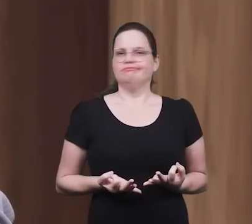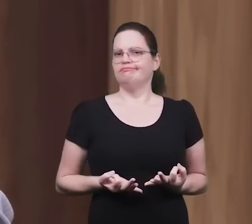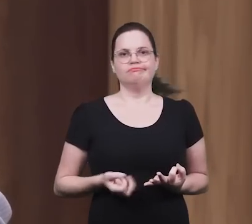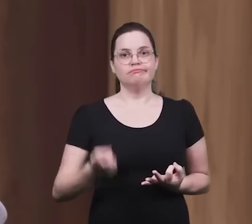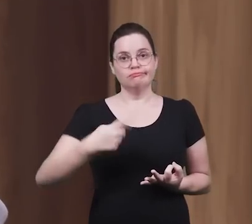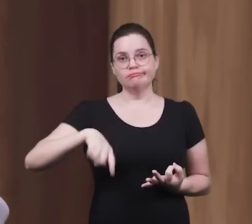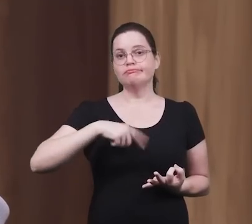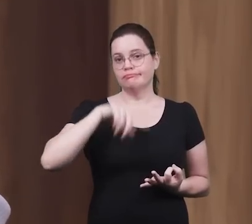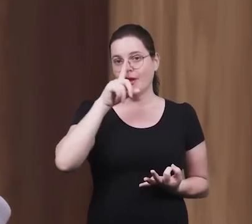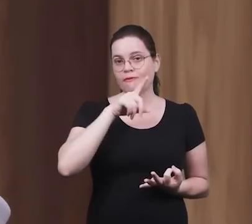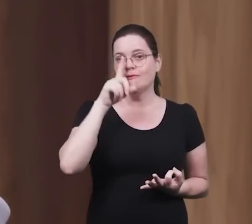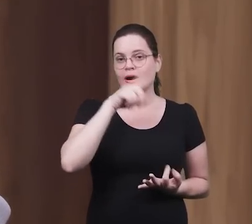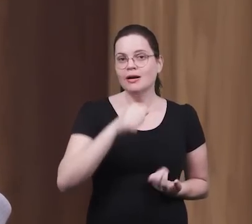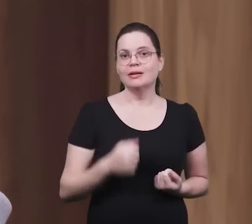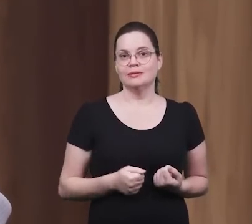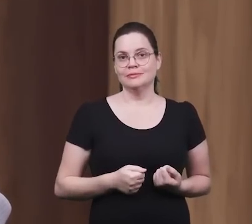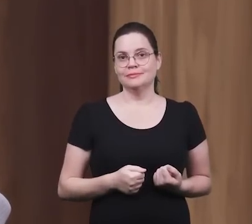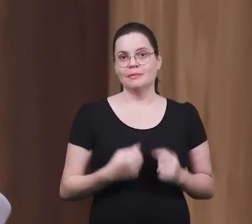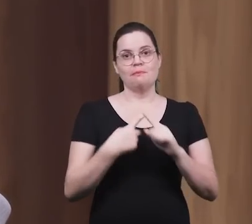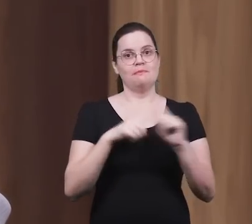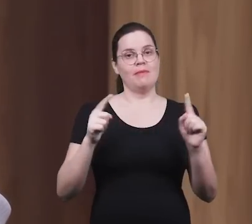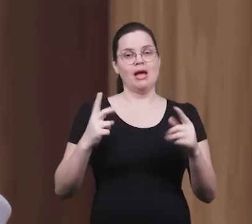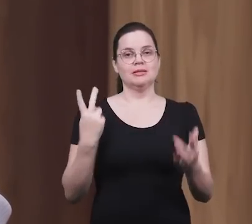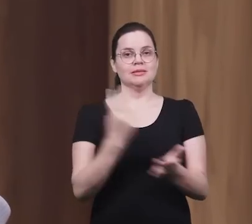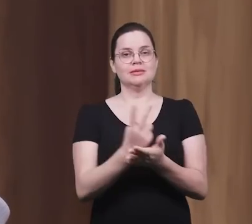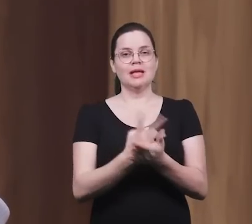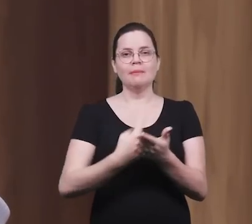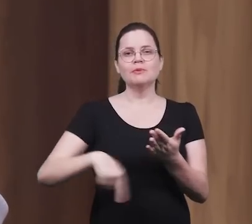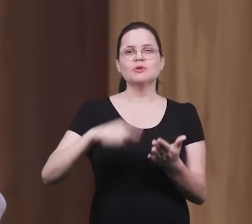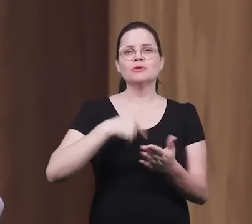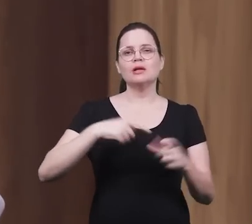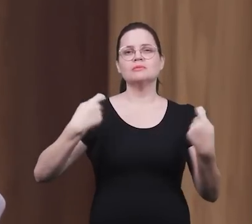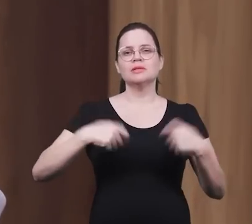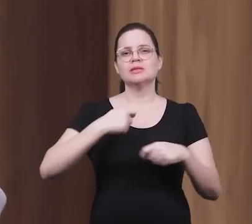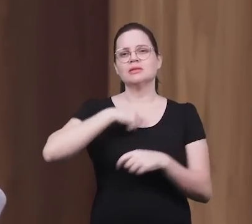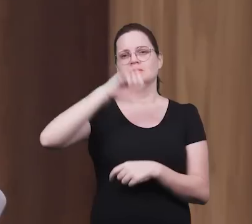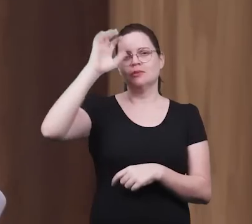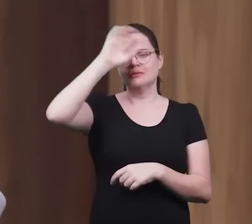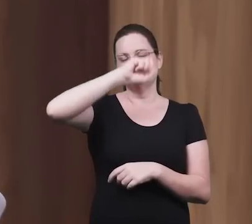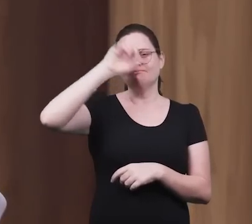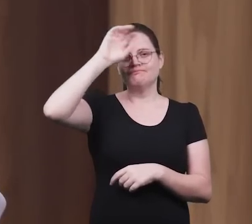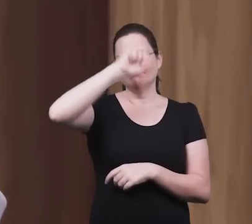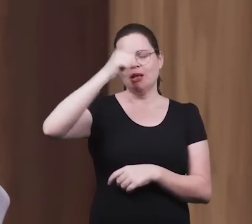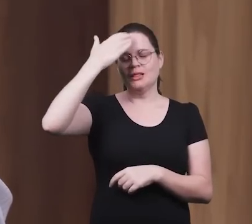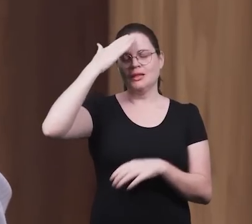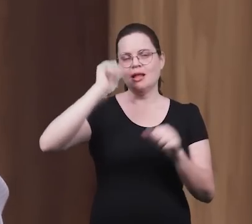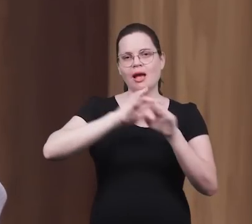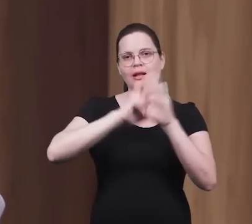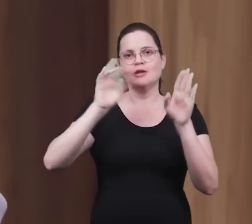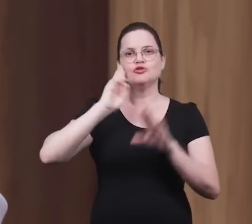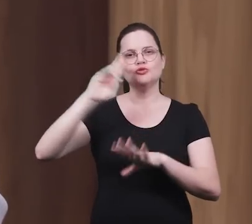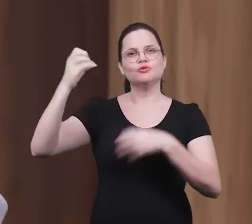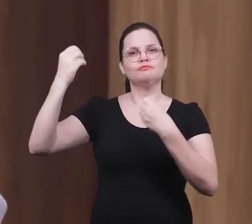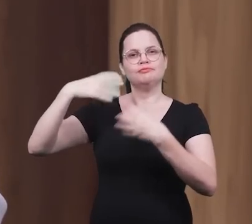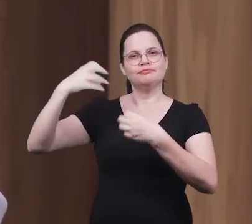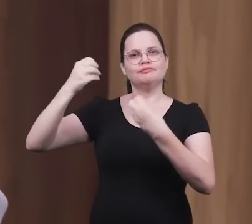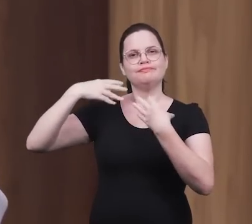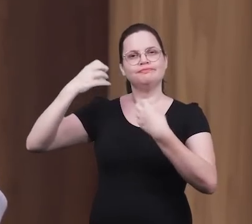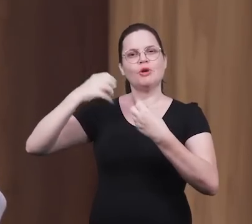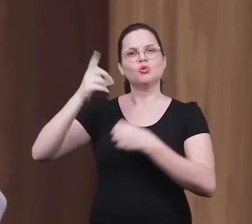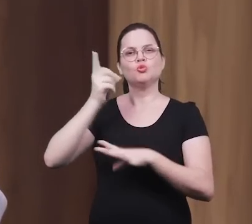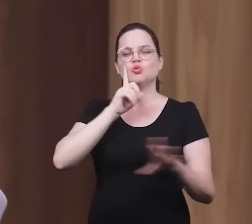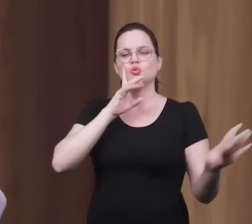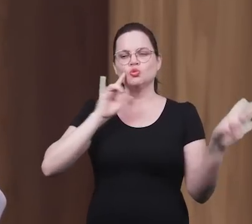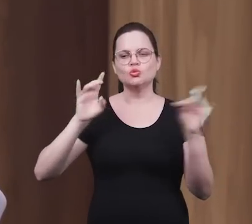seres falhos, mas nós estamos sempre abertos a aprender que o Senhor sempre tem muito para nos ensinar.